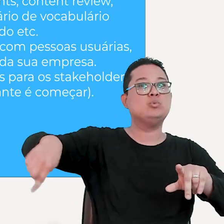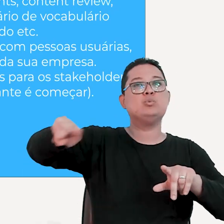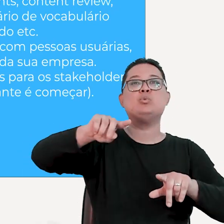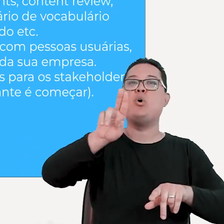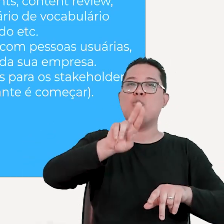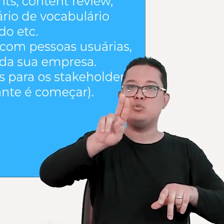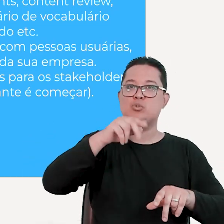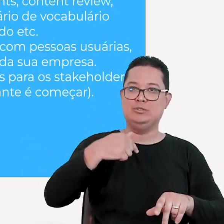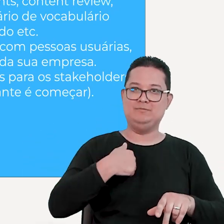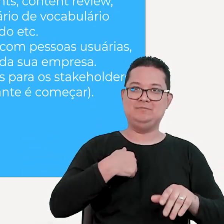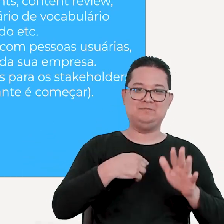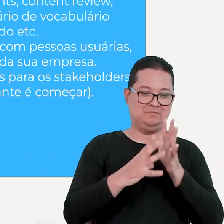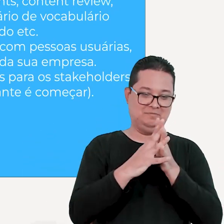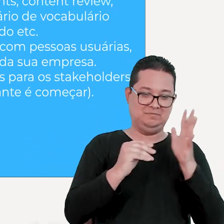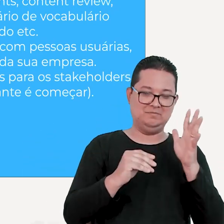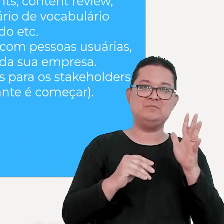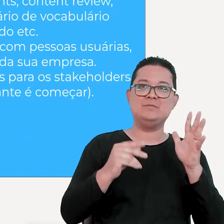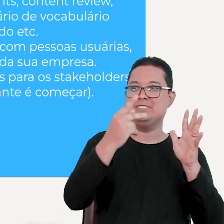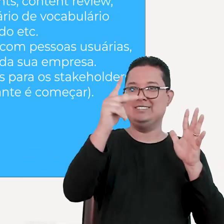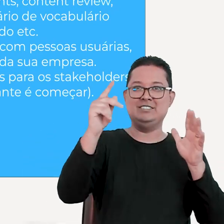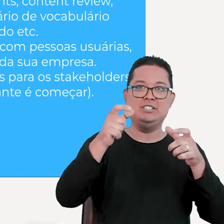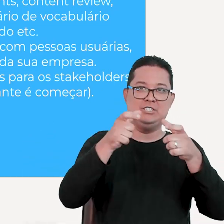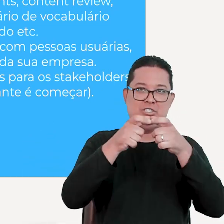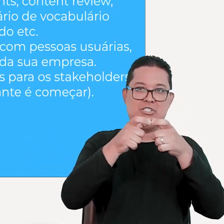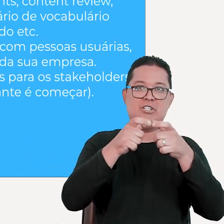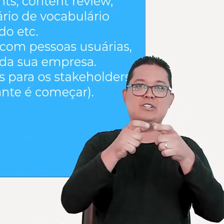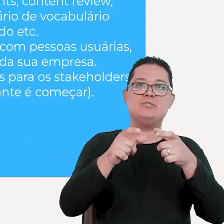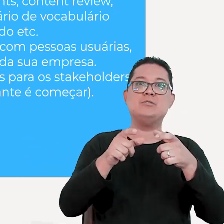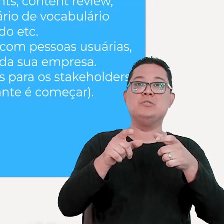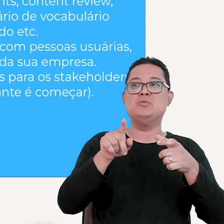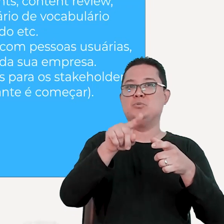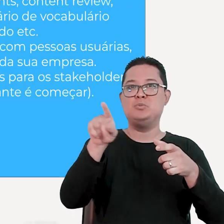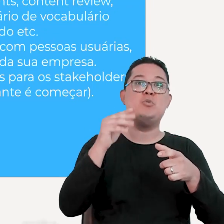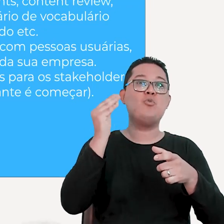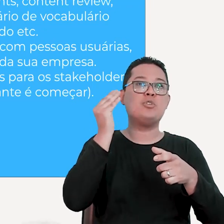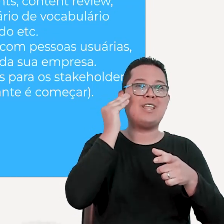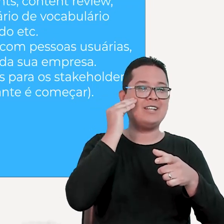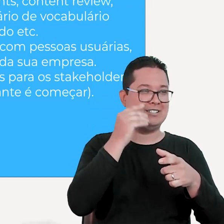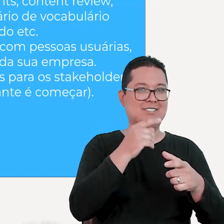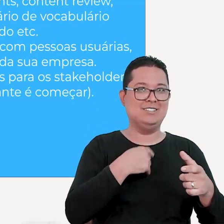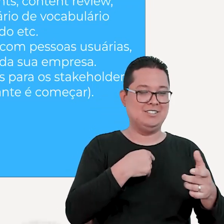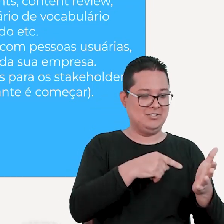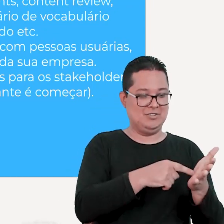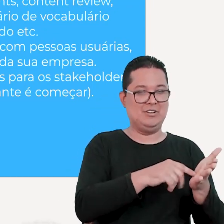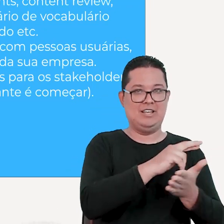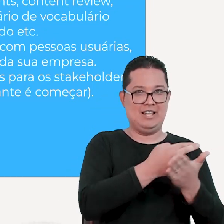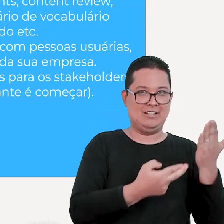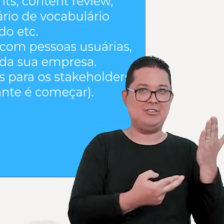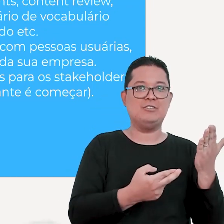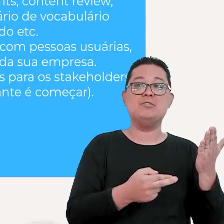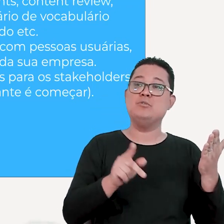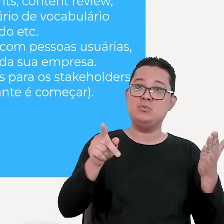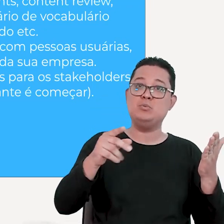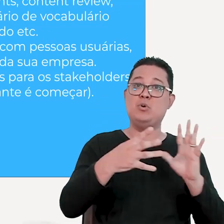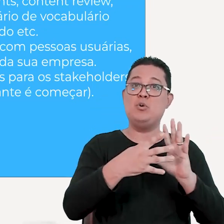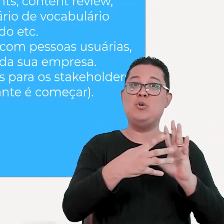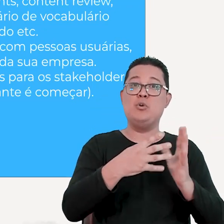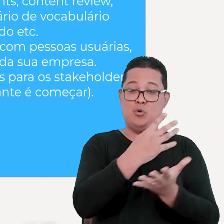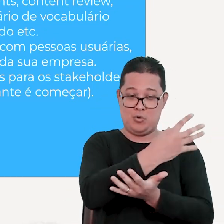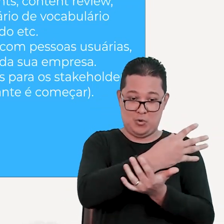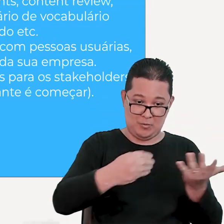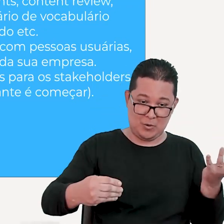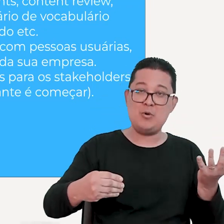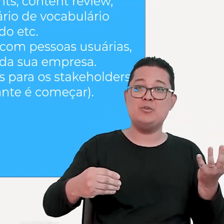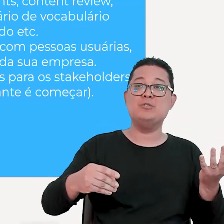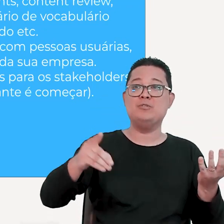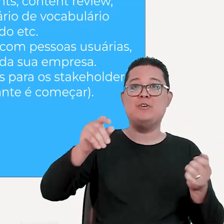esse teste nas squads, nas equipes deles. Então foi muito importante começar, porque depois que a gente começa, a gente